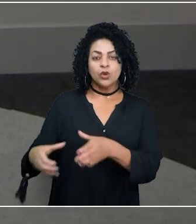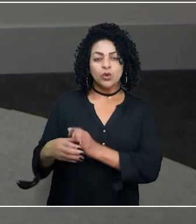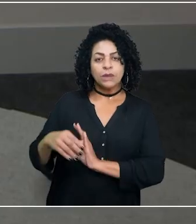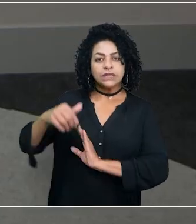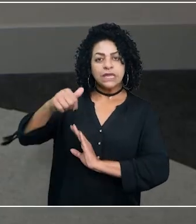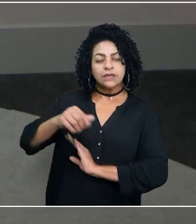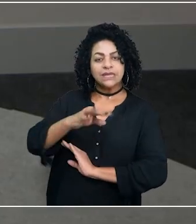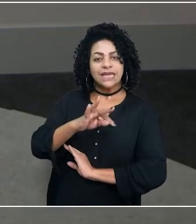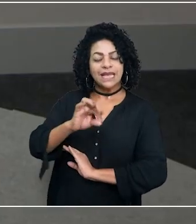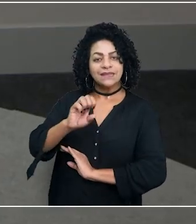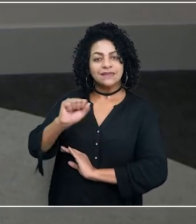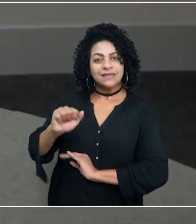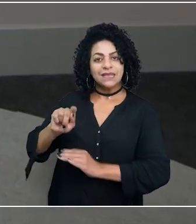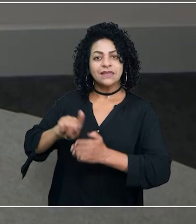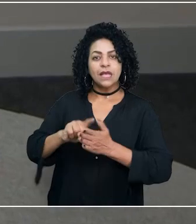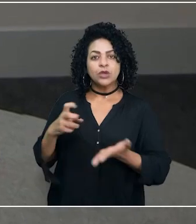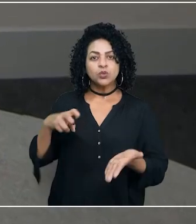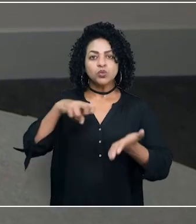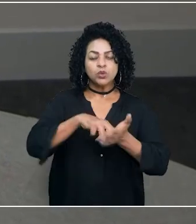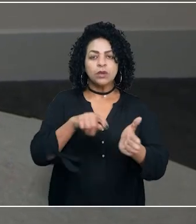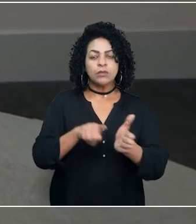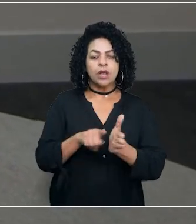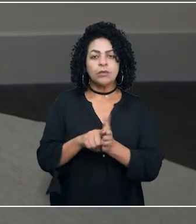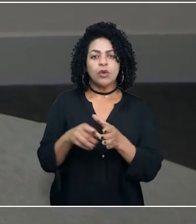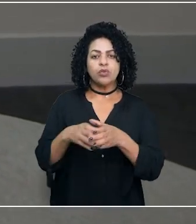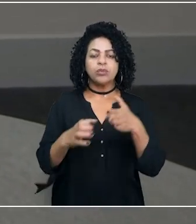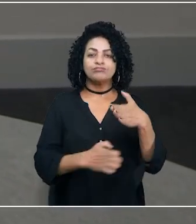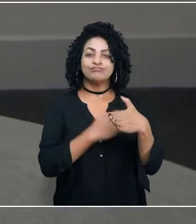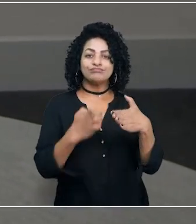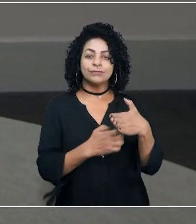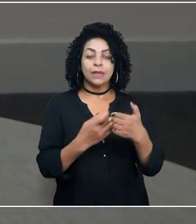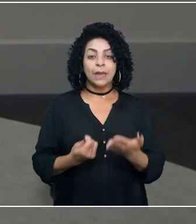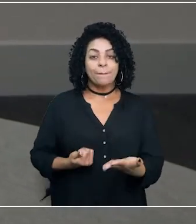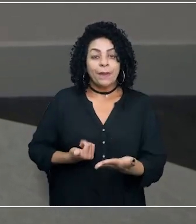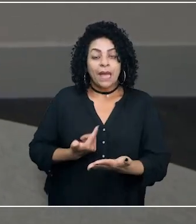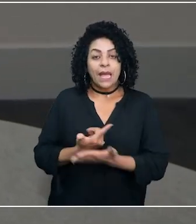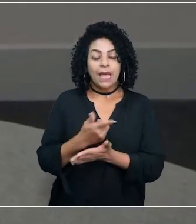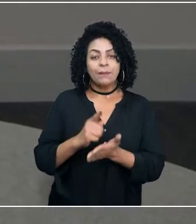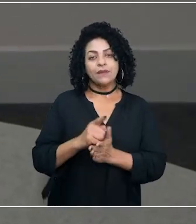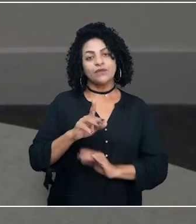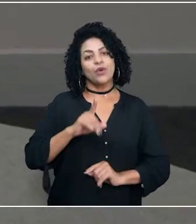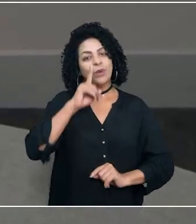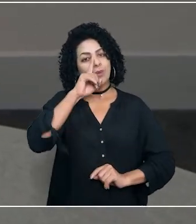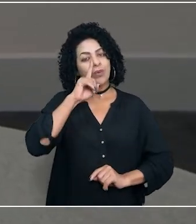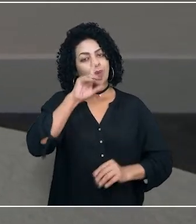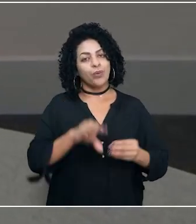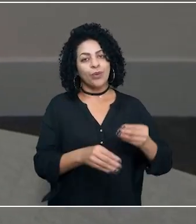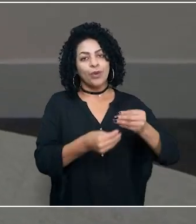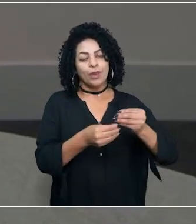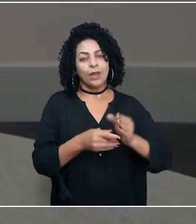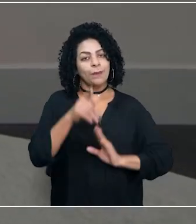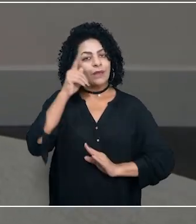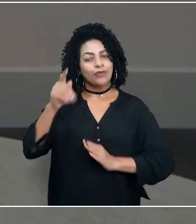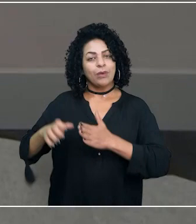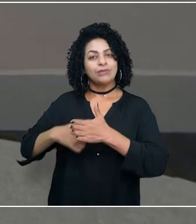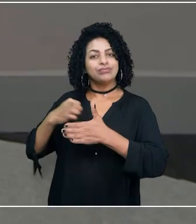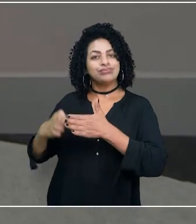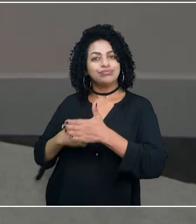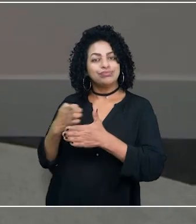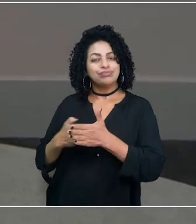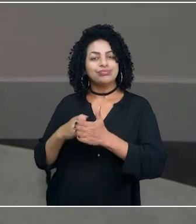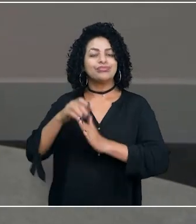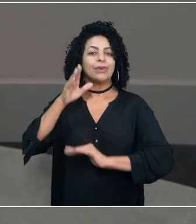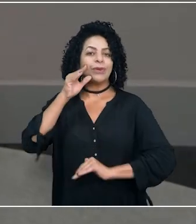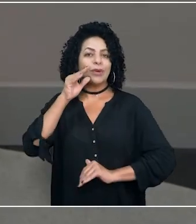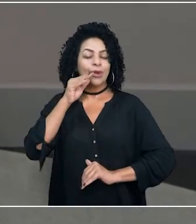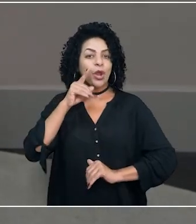a sétima turma do TST condenou a indústrias nucleares do Brasil ao pagamento do adicional de periculosidade aos empregados que faziam parte do